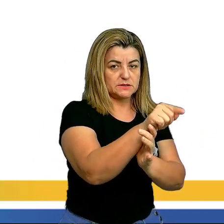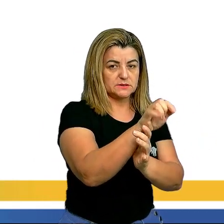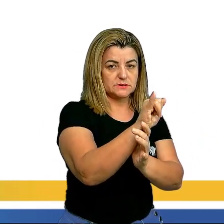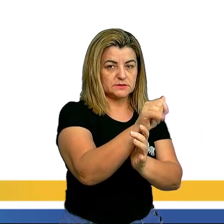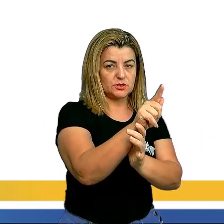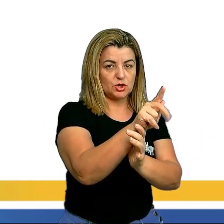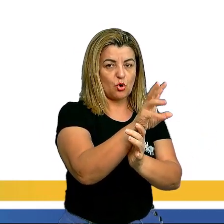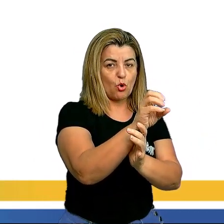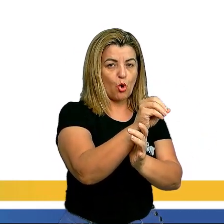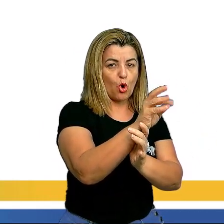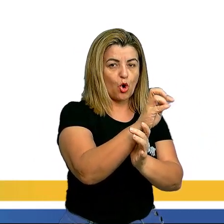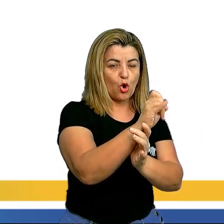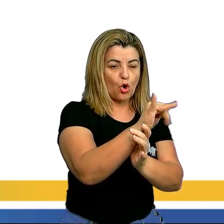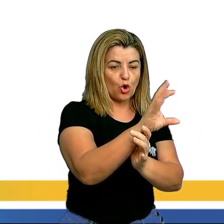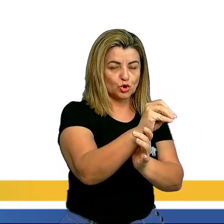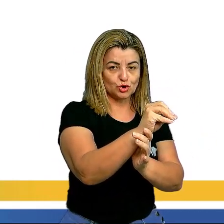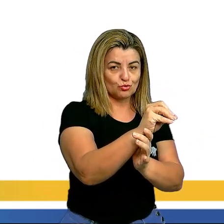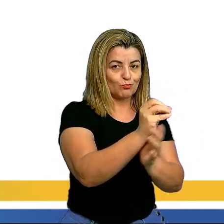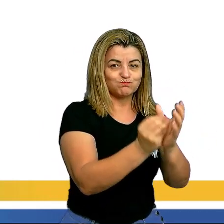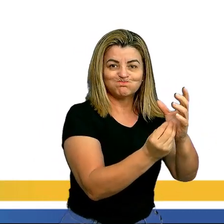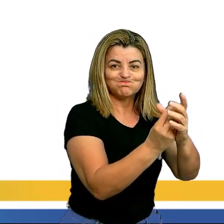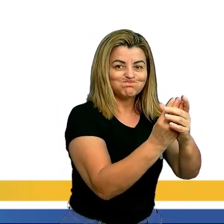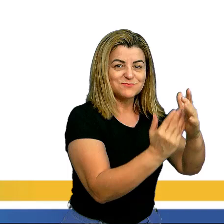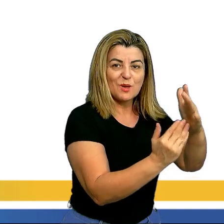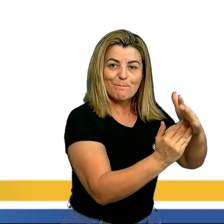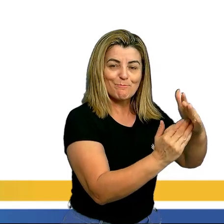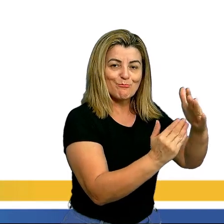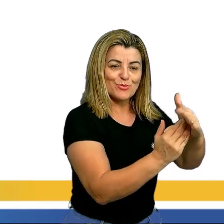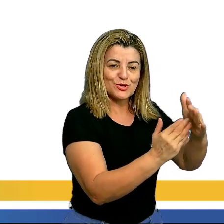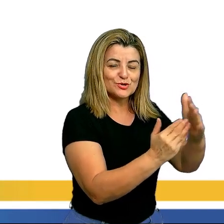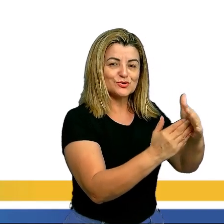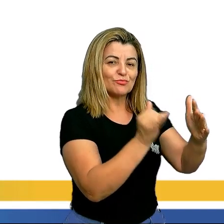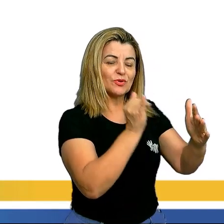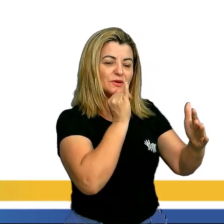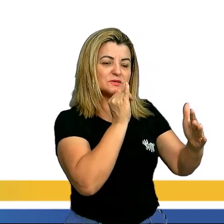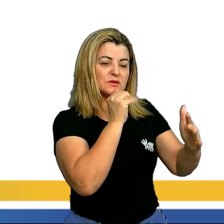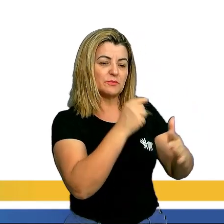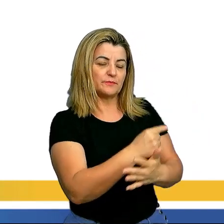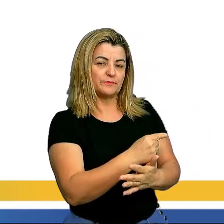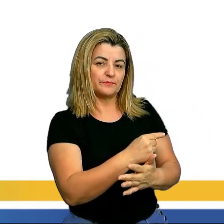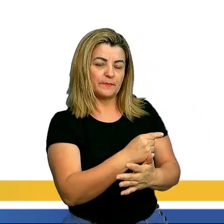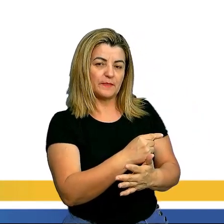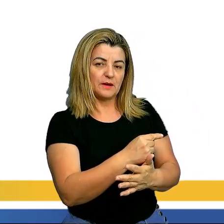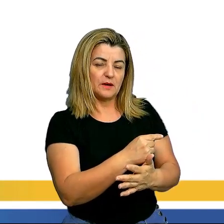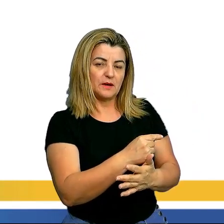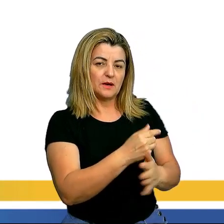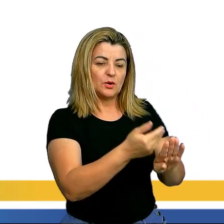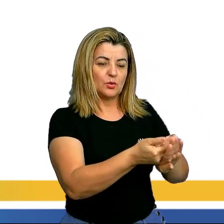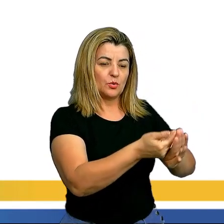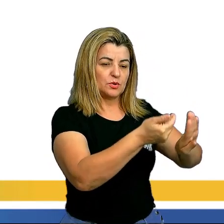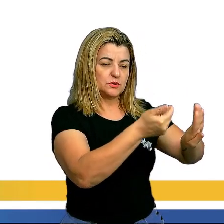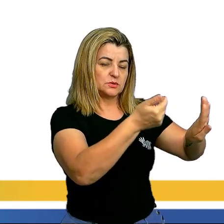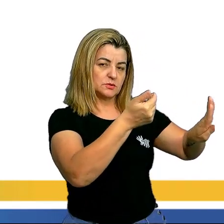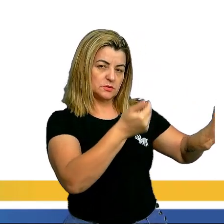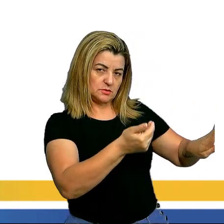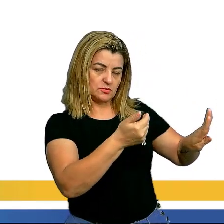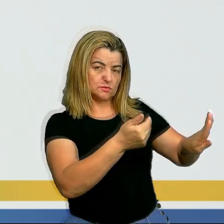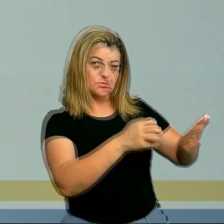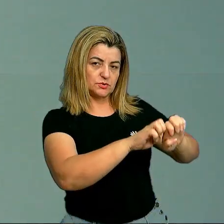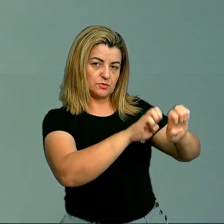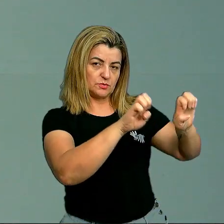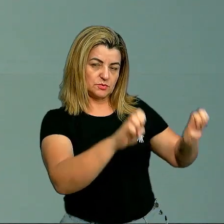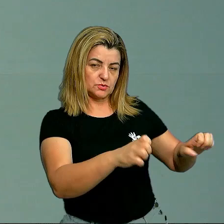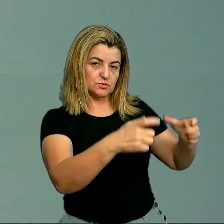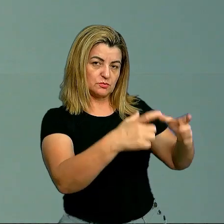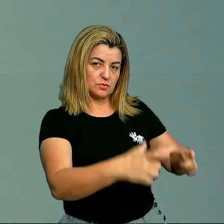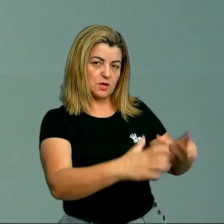dizer impedir a fecundação. Aqui temos os exemplos. Acontece por isolamento ecológico ou de habitat.